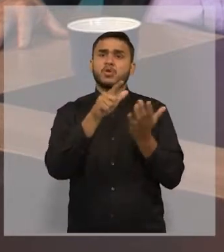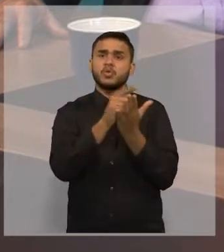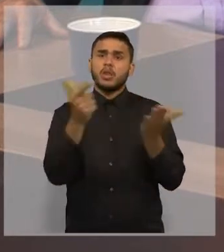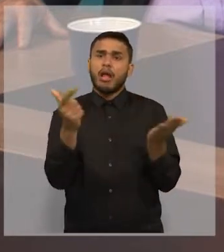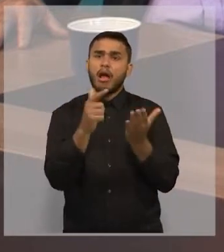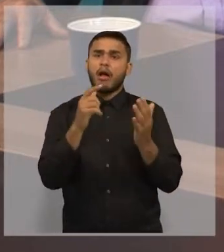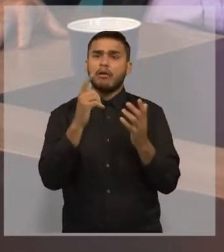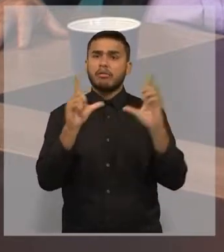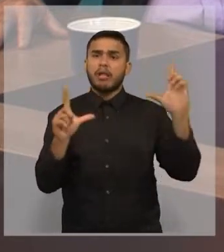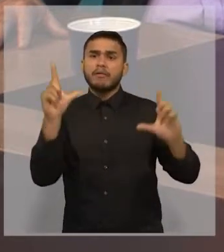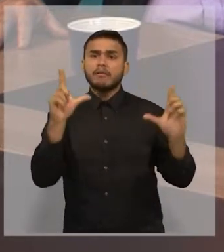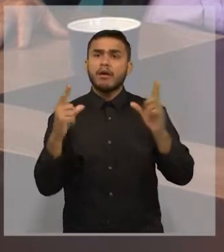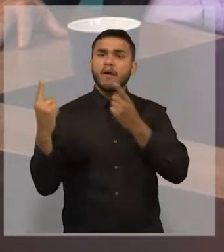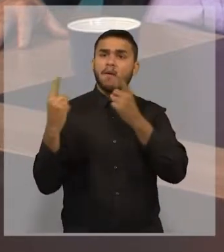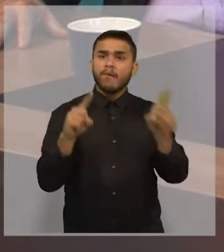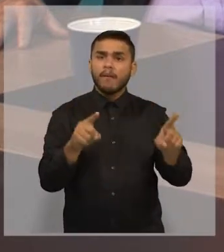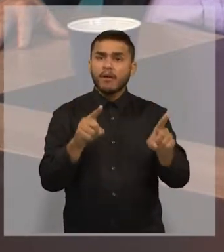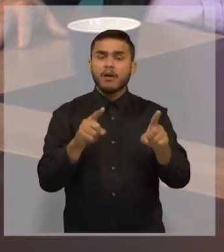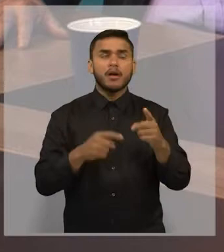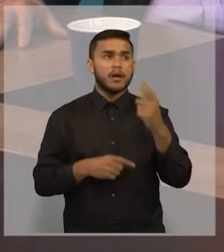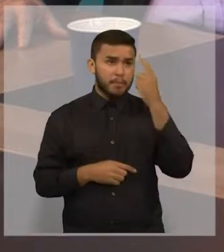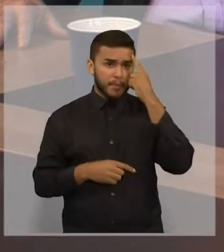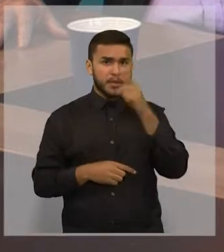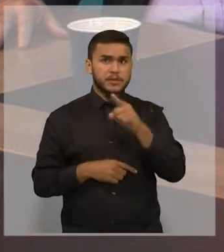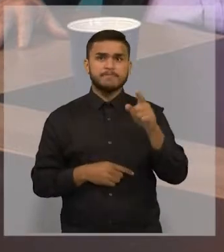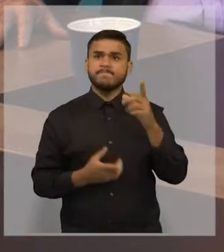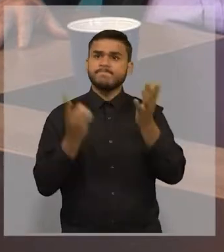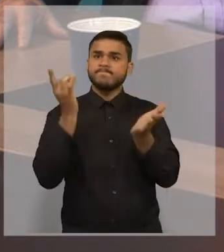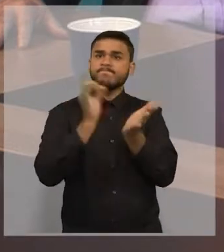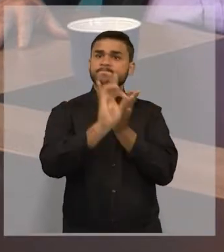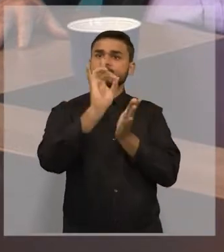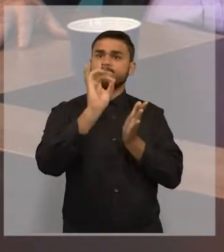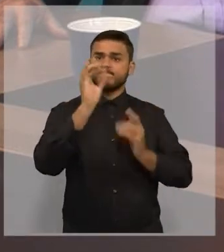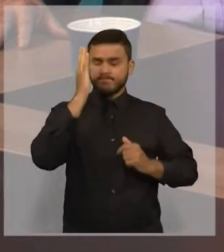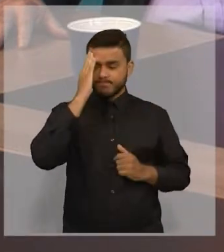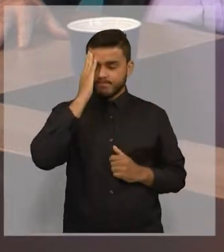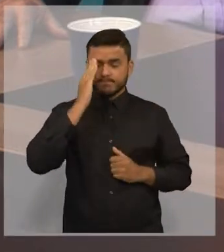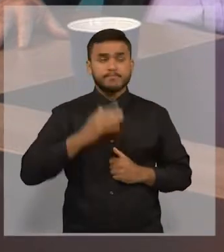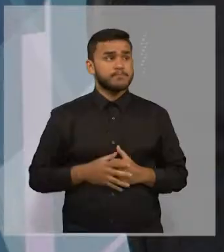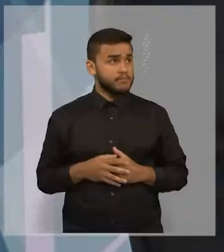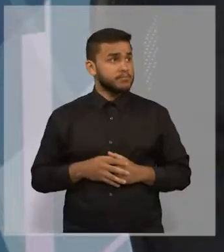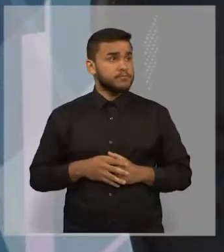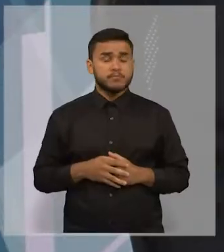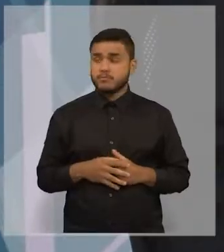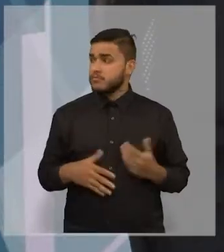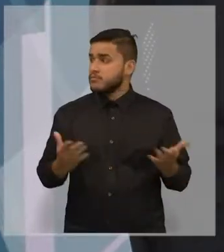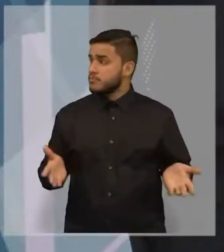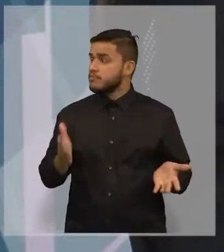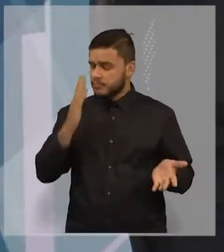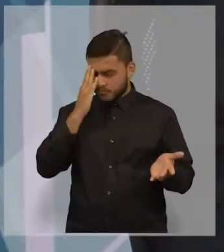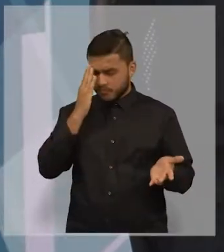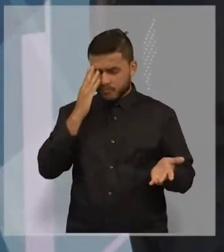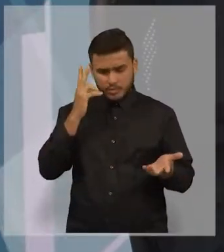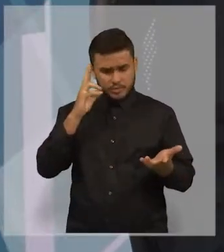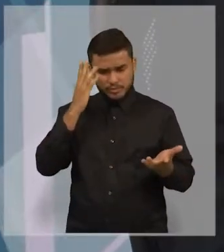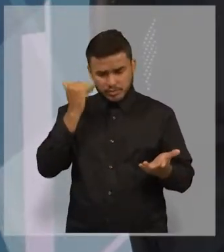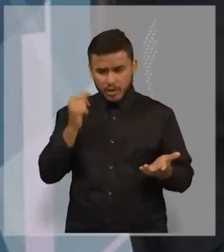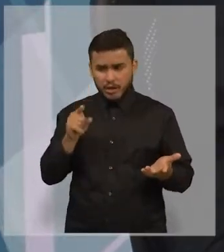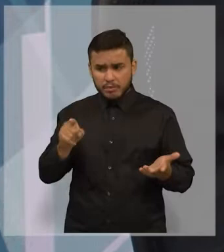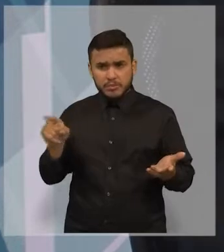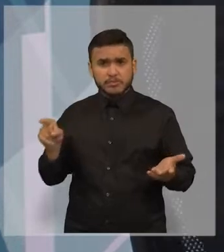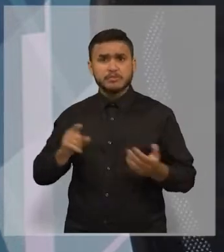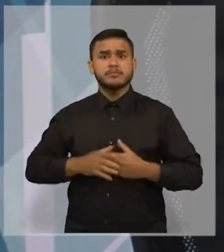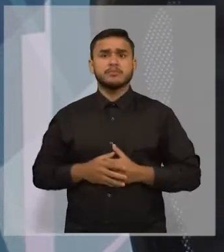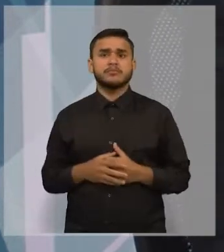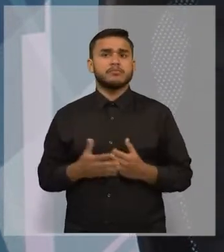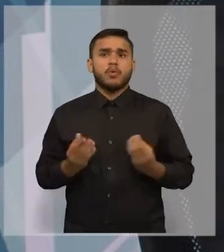eles enfrentam a questão da imprensa. A imprensa hoje é o inimigo deles.